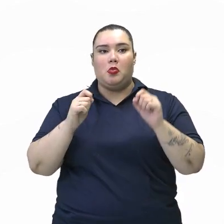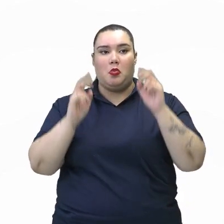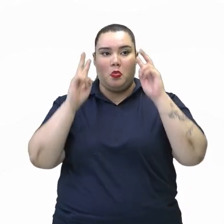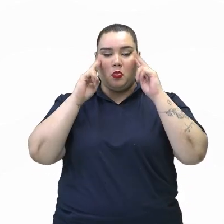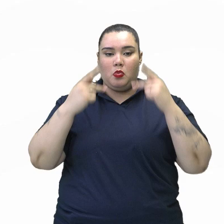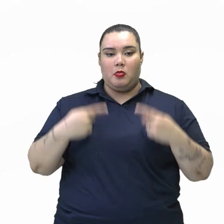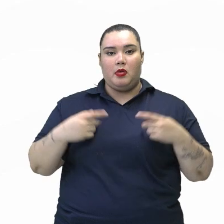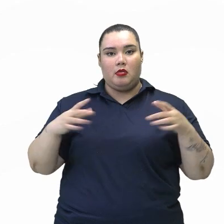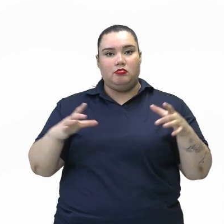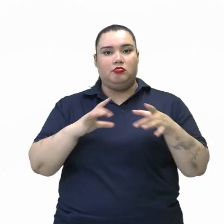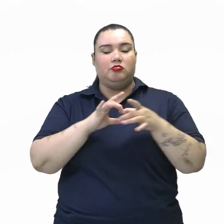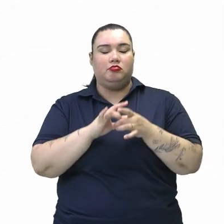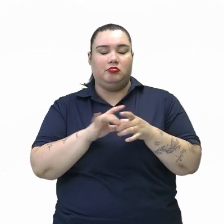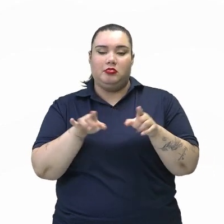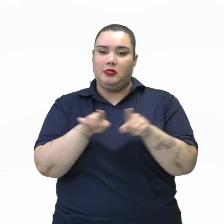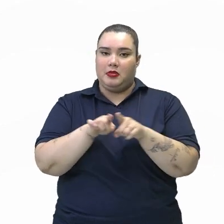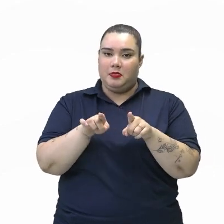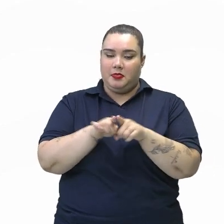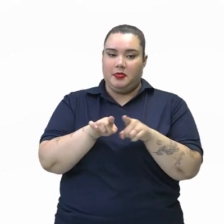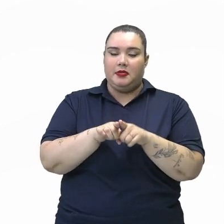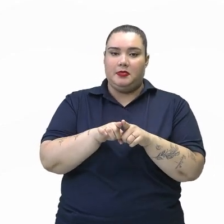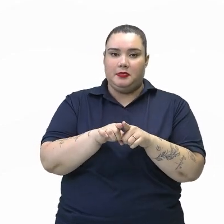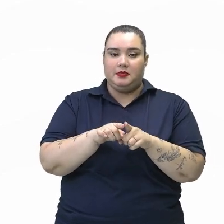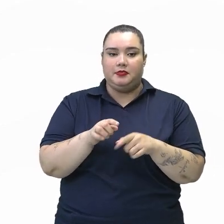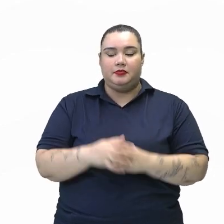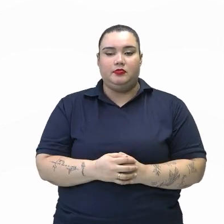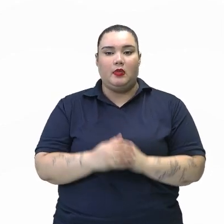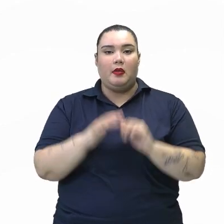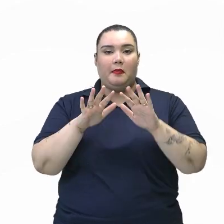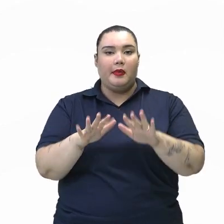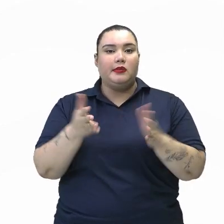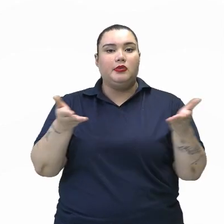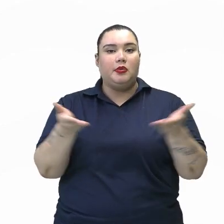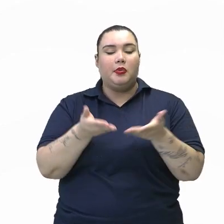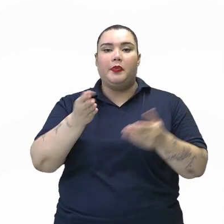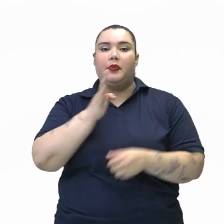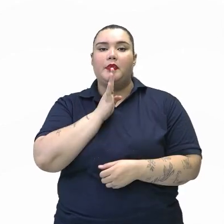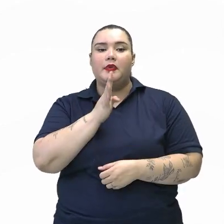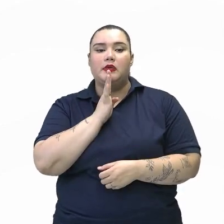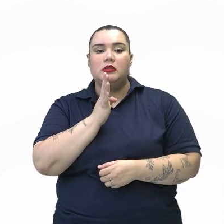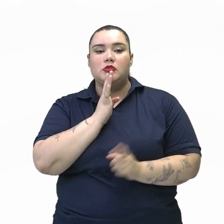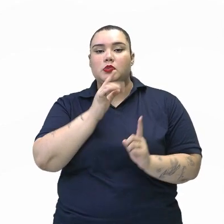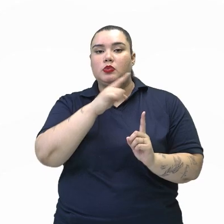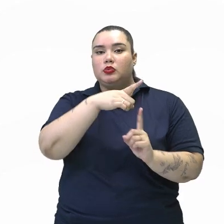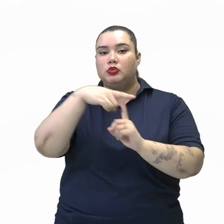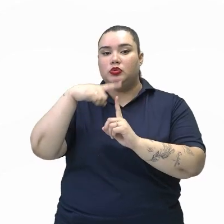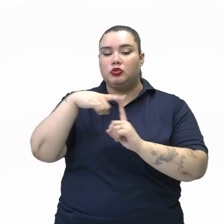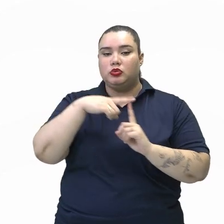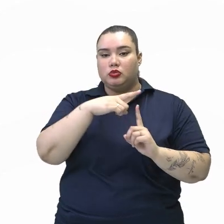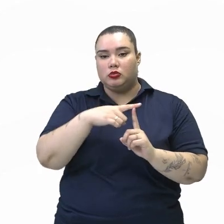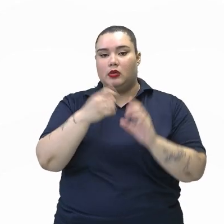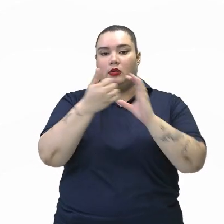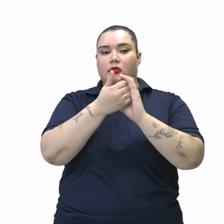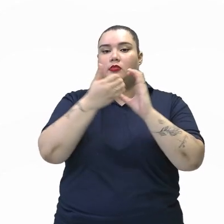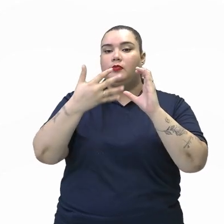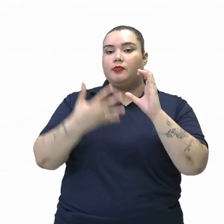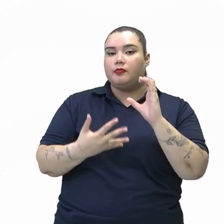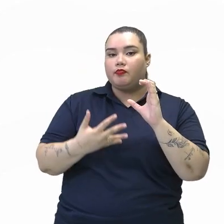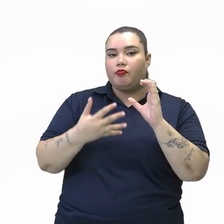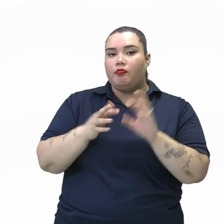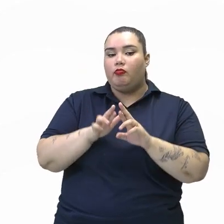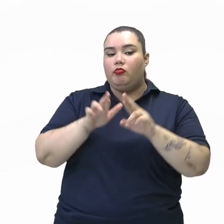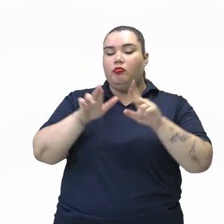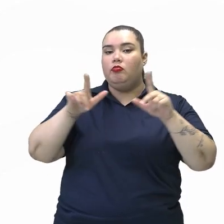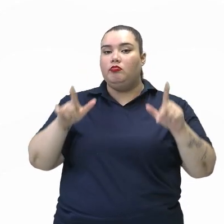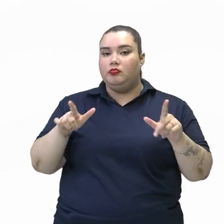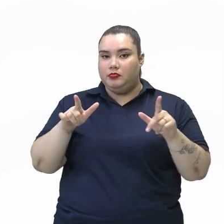humano faz parte desse grupo aí. Mas vamos conhecer um pouquinho sobre os indivíduos com uma característica